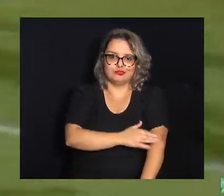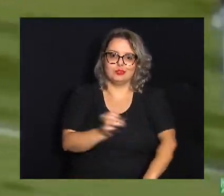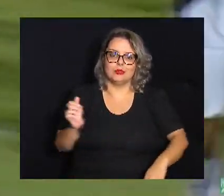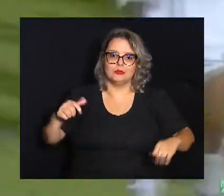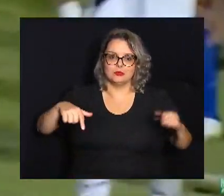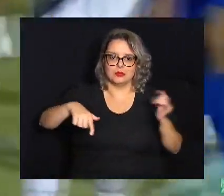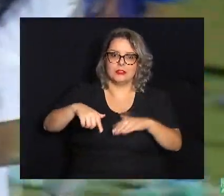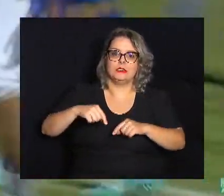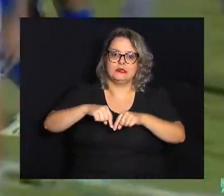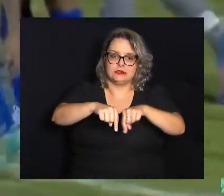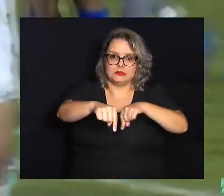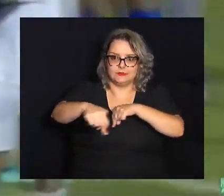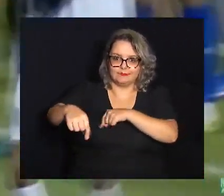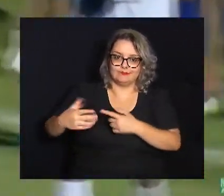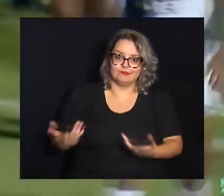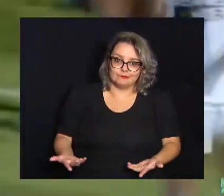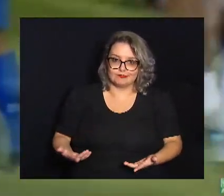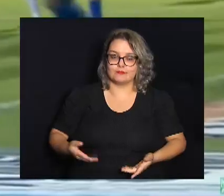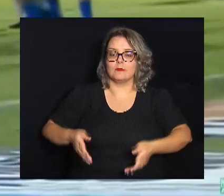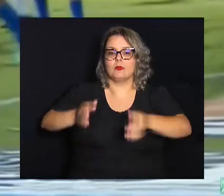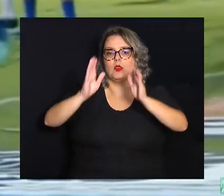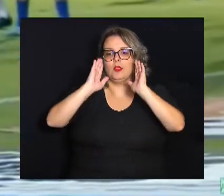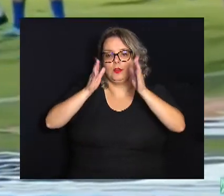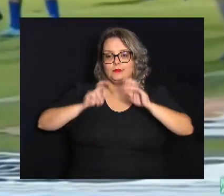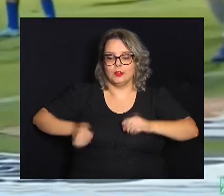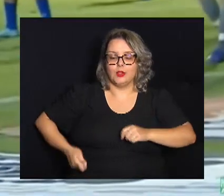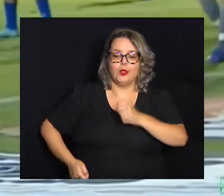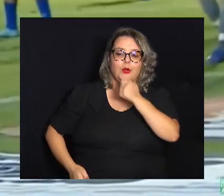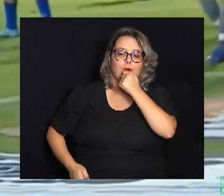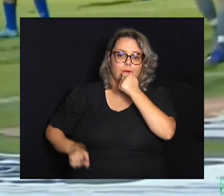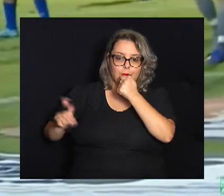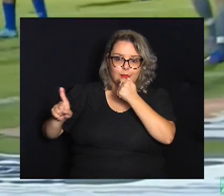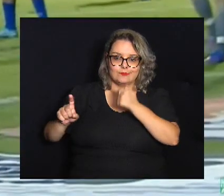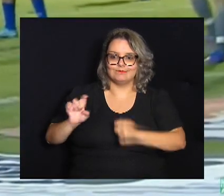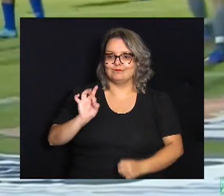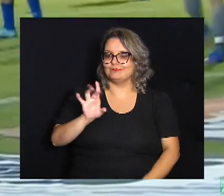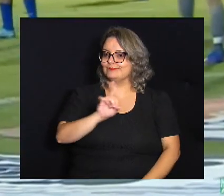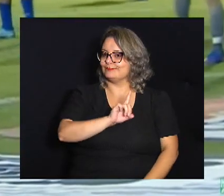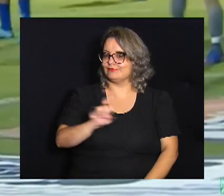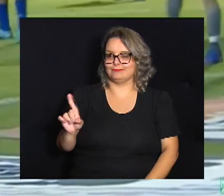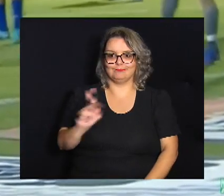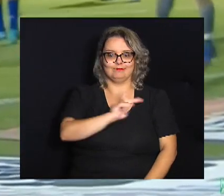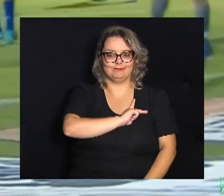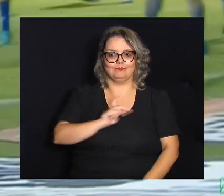dentro da área. Pênalti para a Ponte. Só que não. O VAR